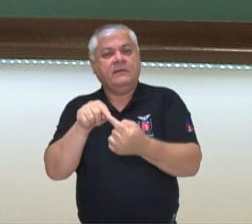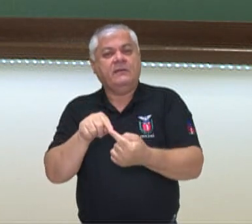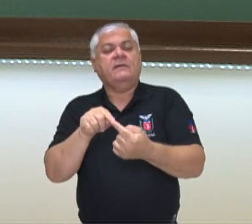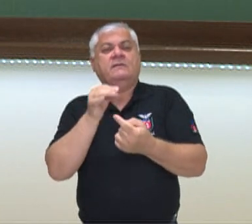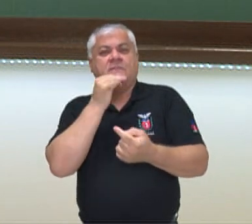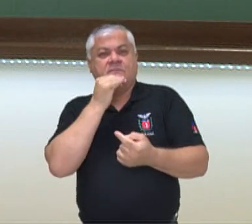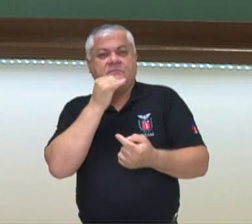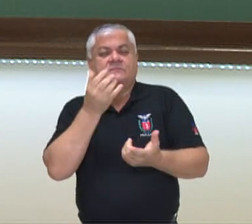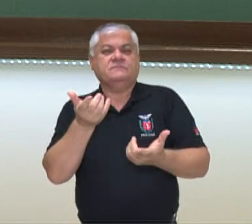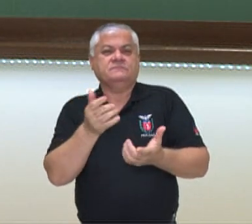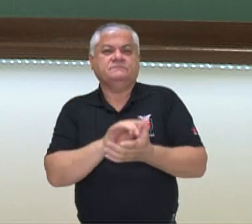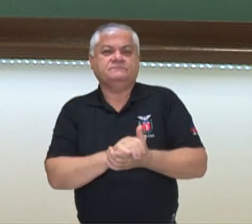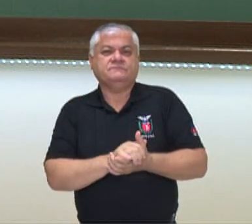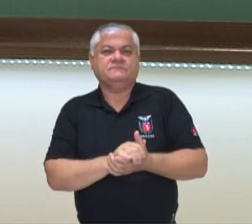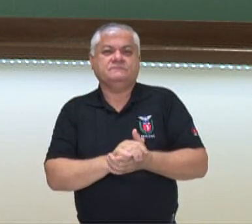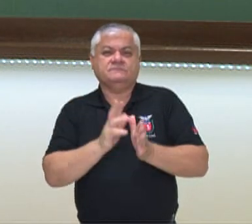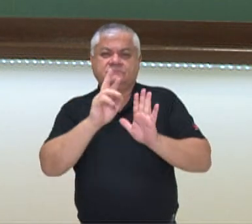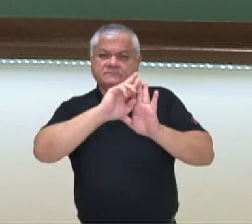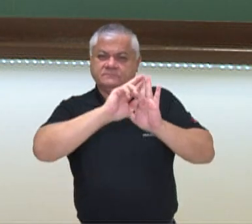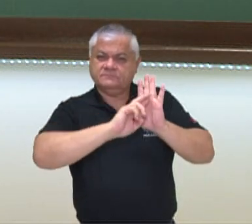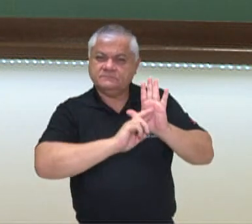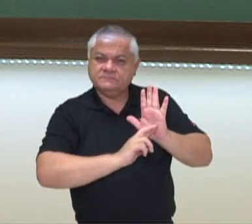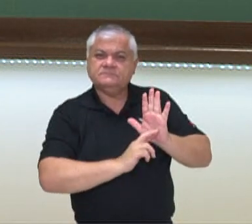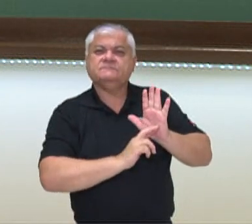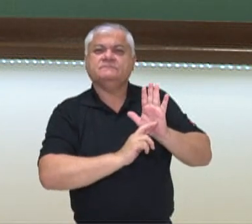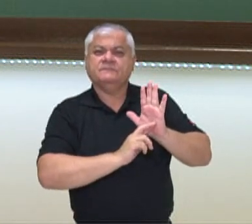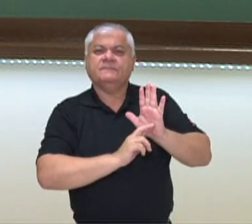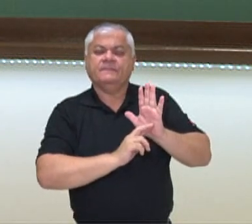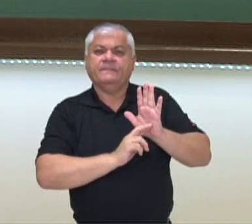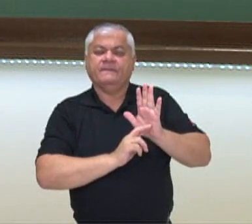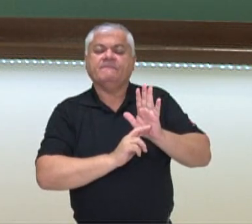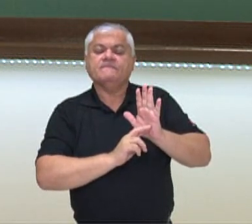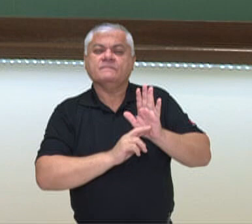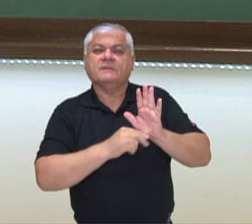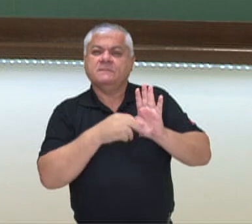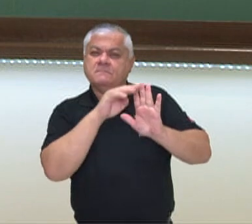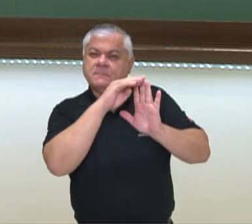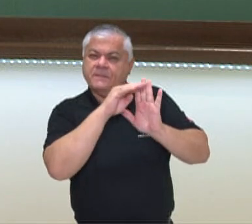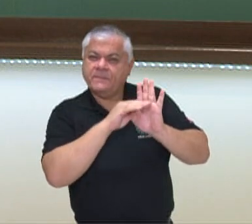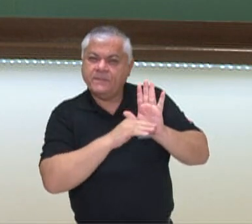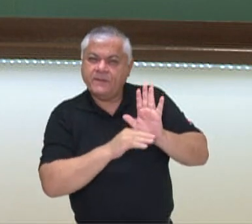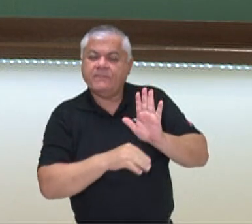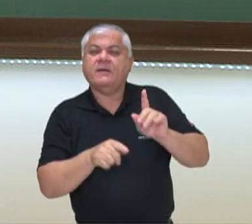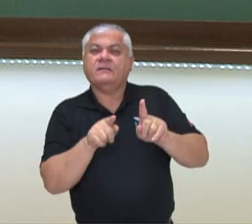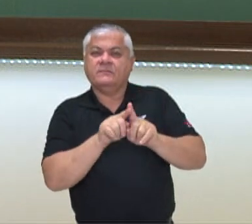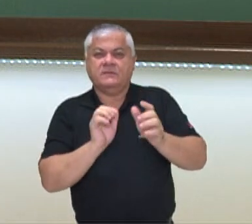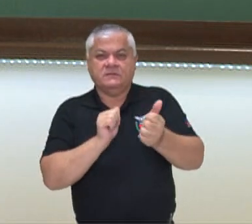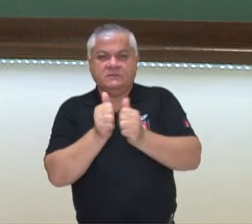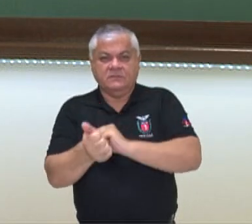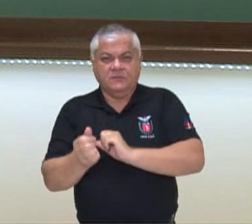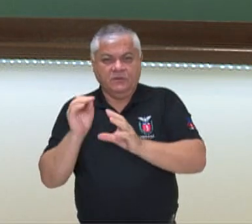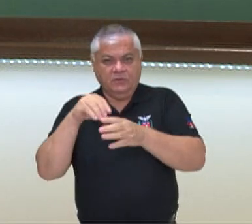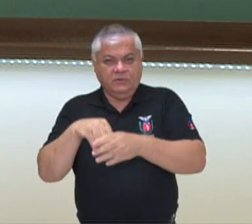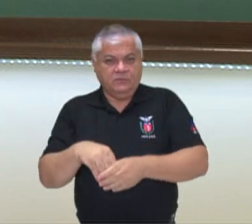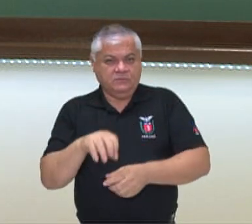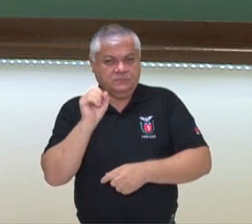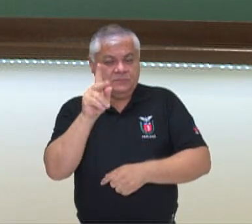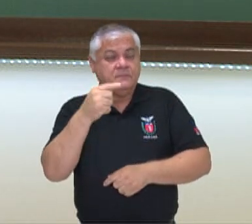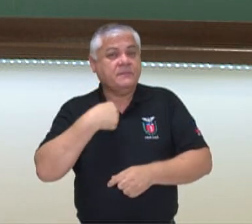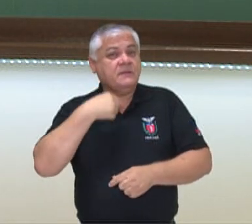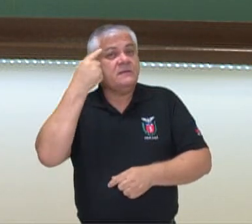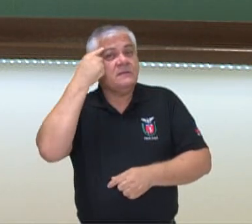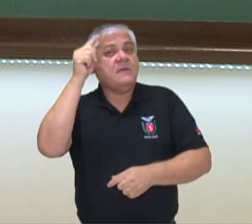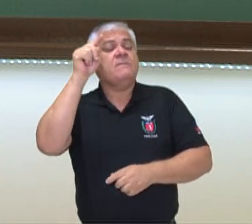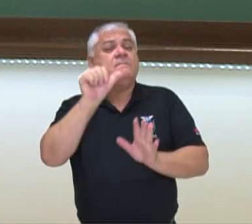a uma regra, a um conjunto de regras e a um esporte, ok? Mas quem